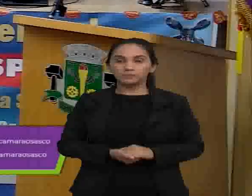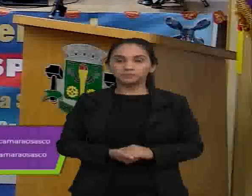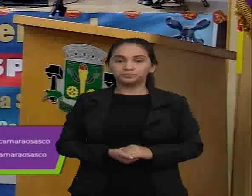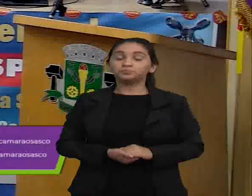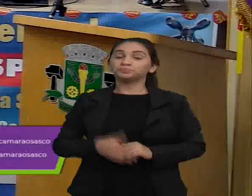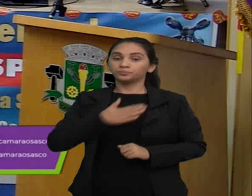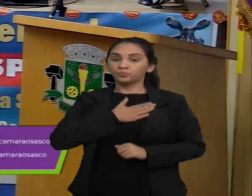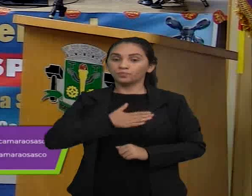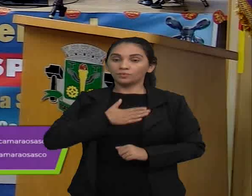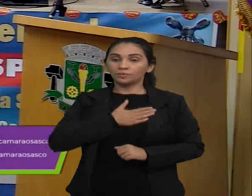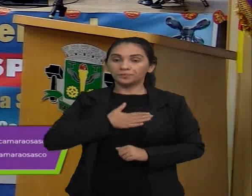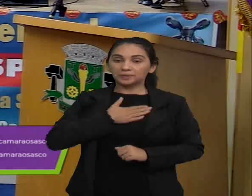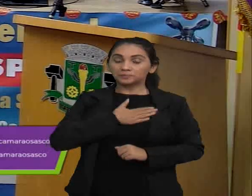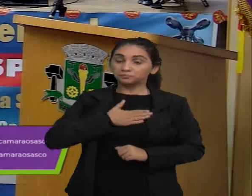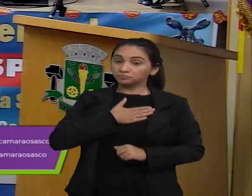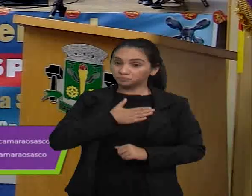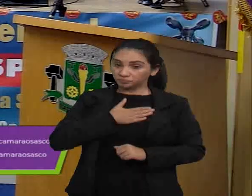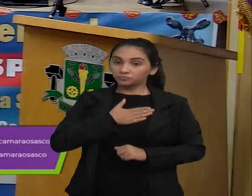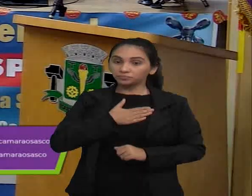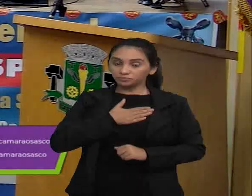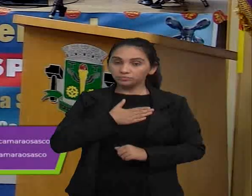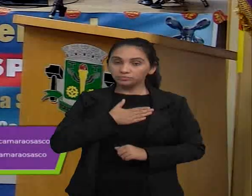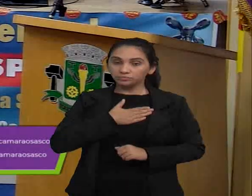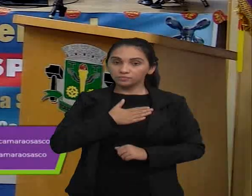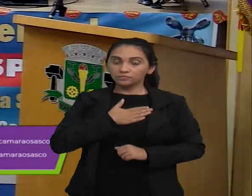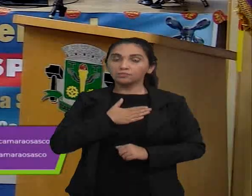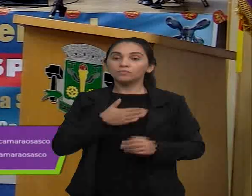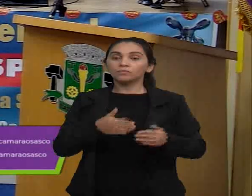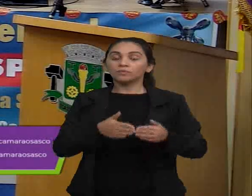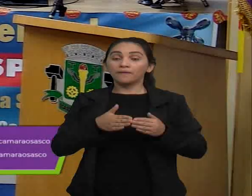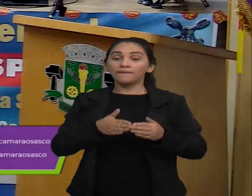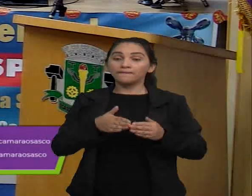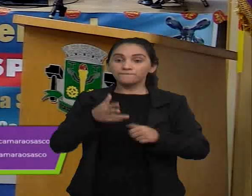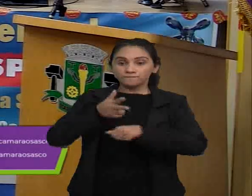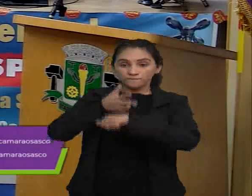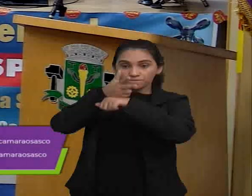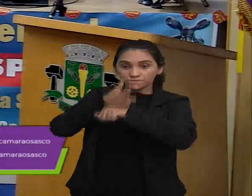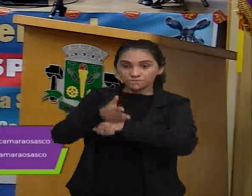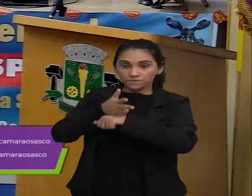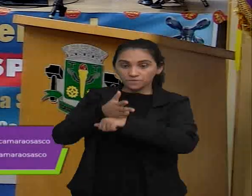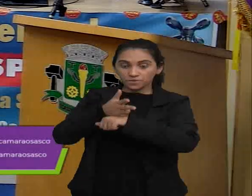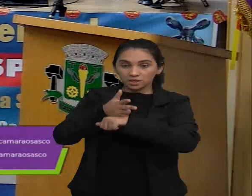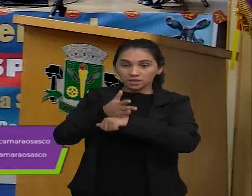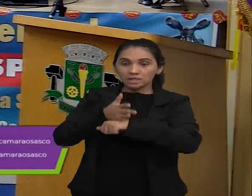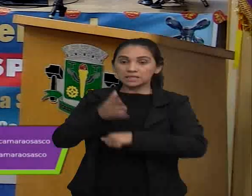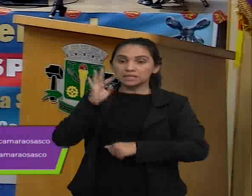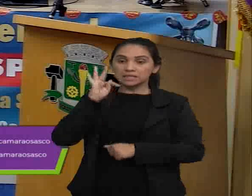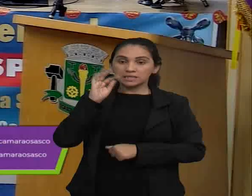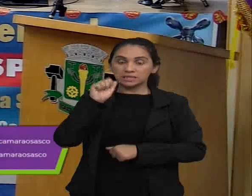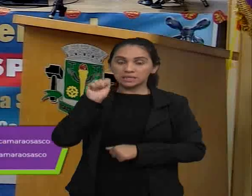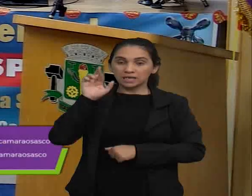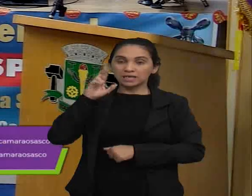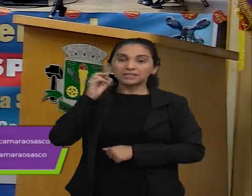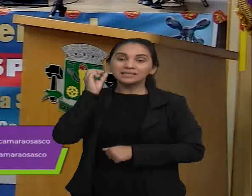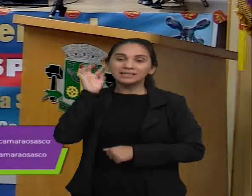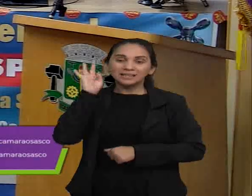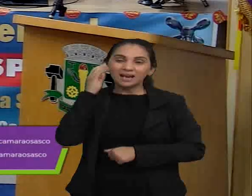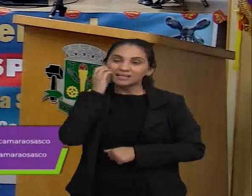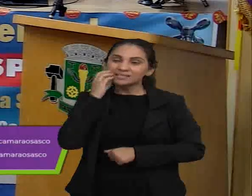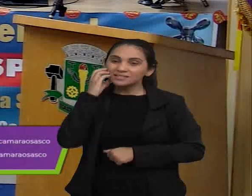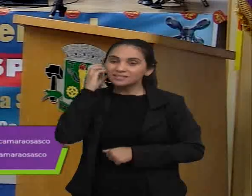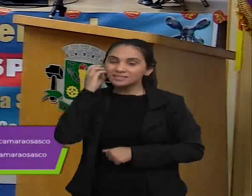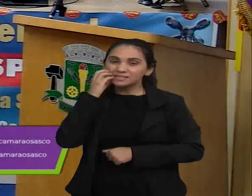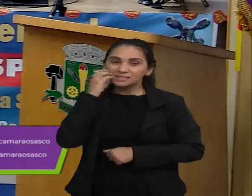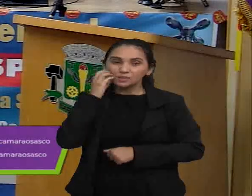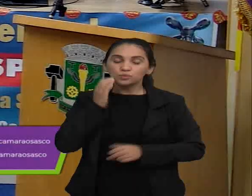Gostaria de solicitar agora, para que passasse o vídeo, do Narciso Soares, vice-presidente do Sindicato dos